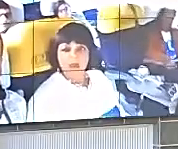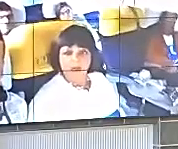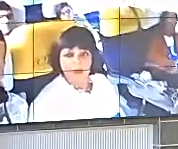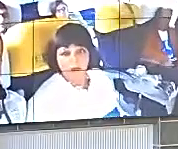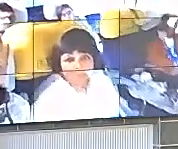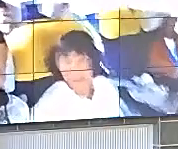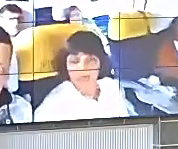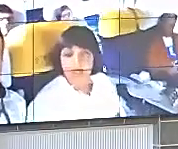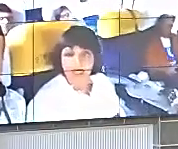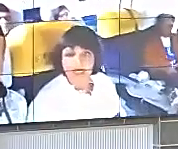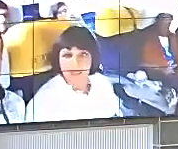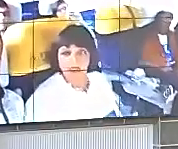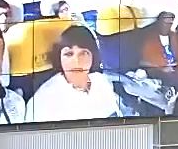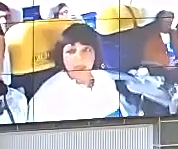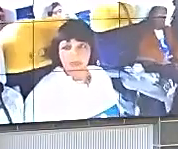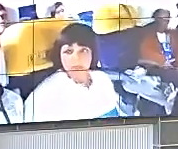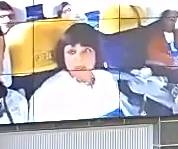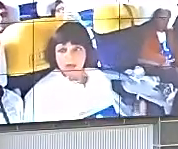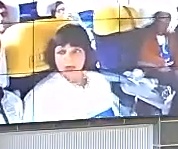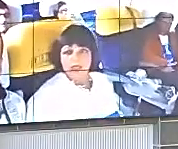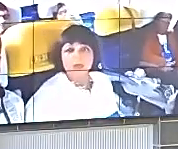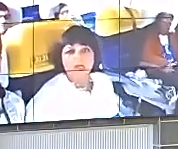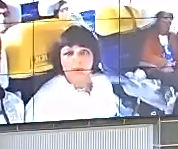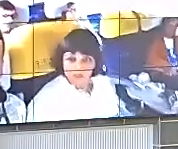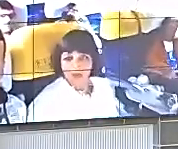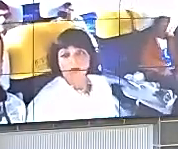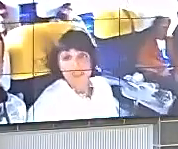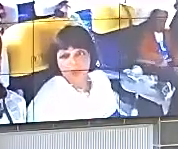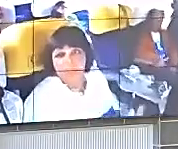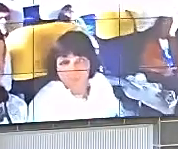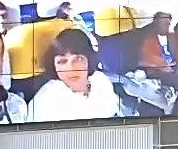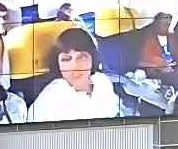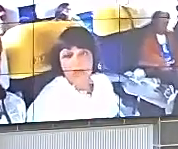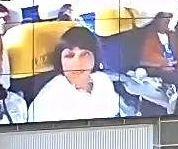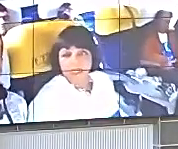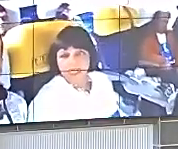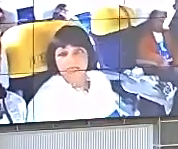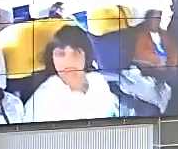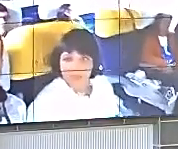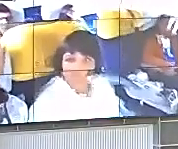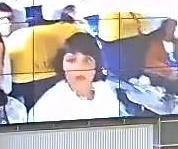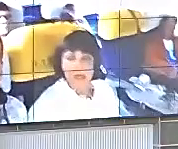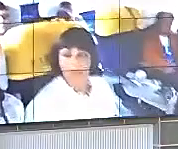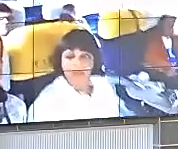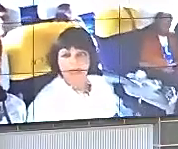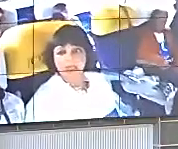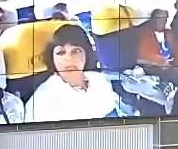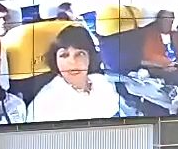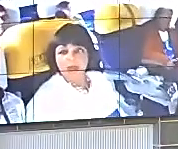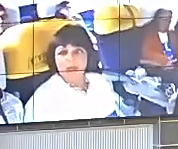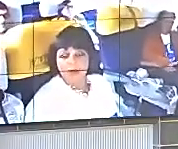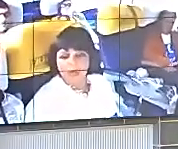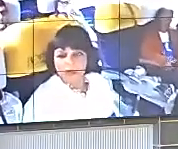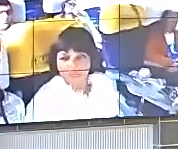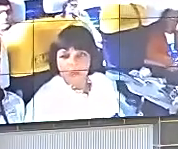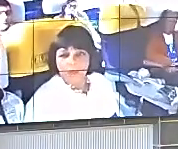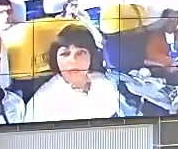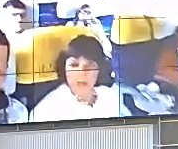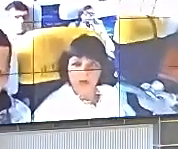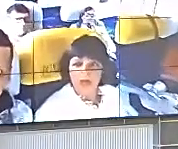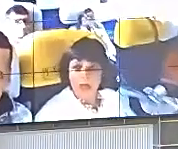eh uma determinada situação que nós tivemos que praticamente ser carregada e colocado aqui dentro do